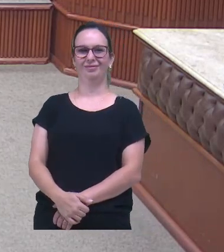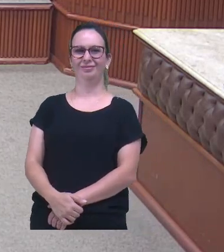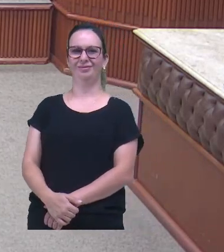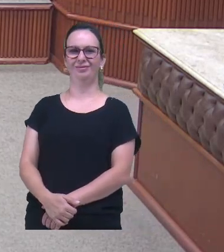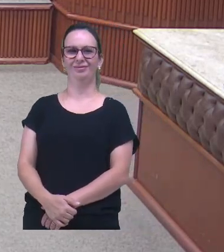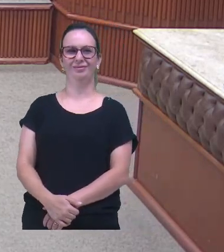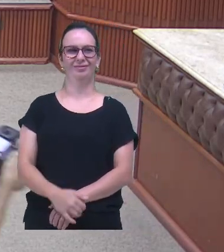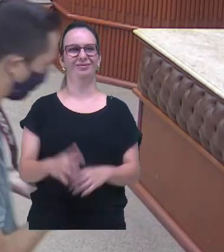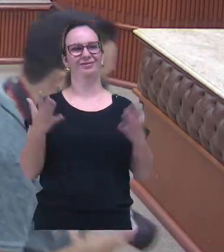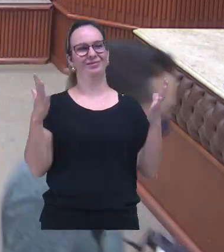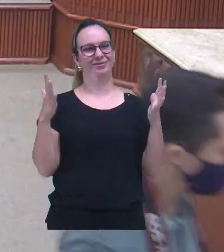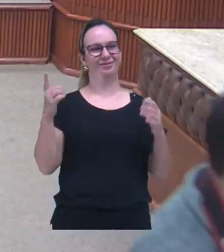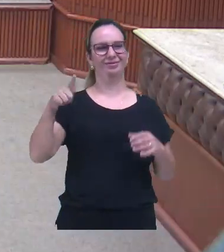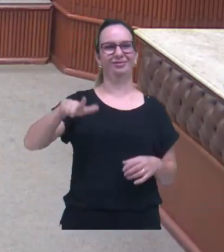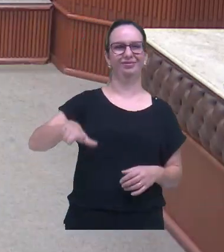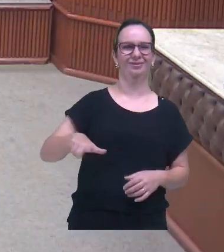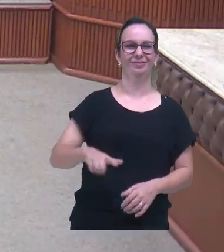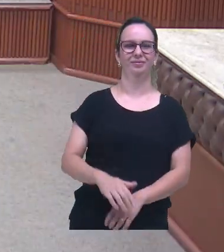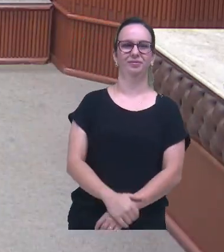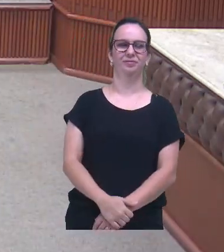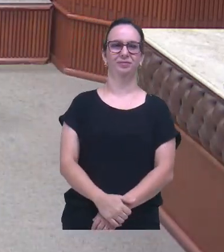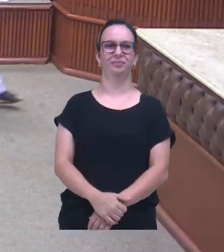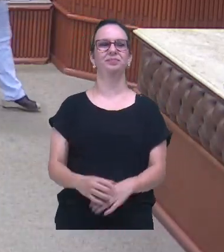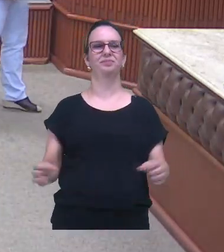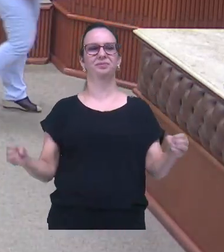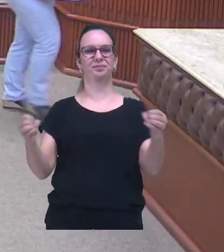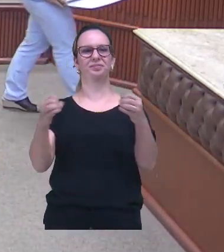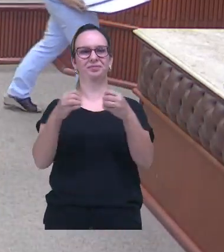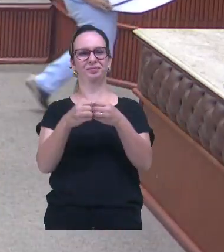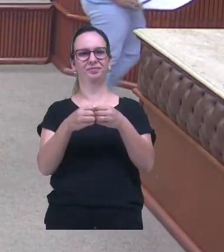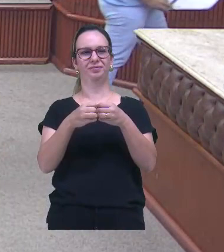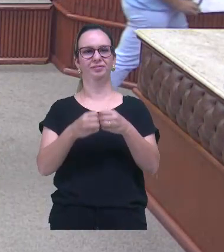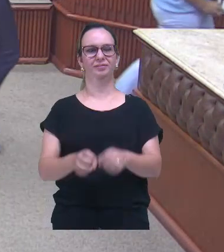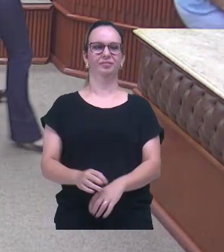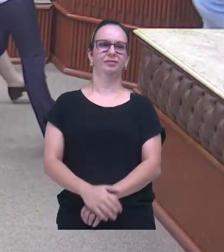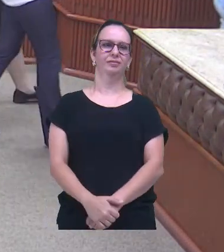Mais uma salva de palmas. Elas merecem.